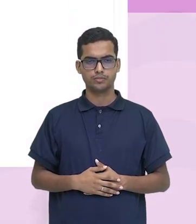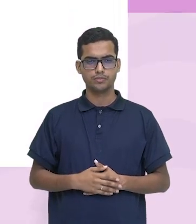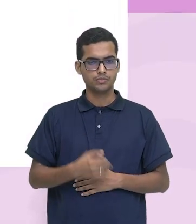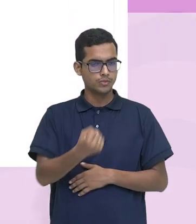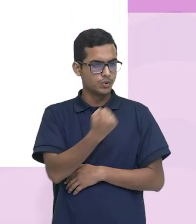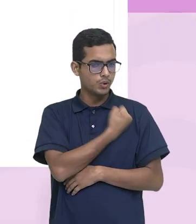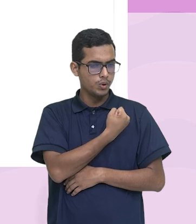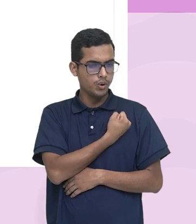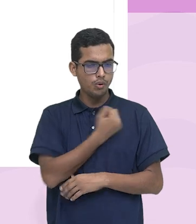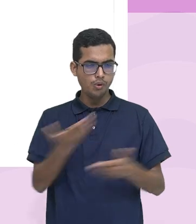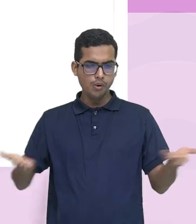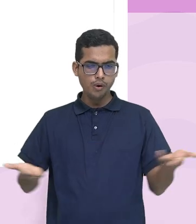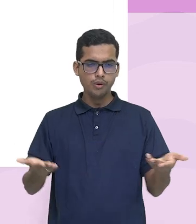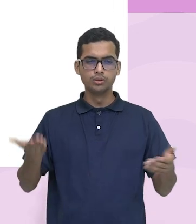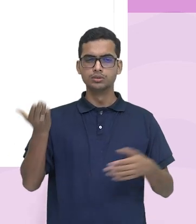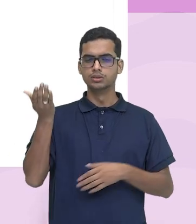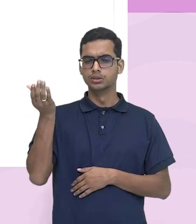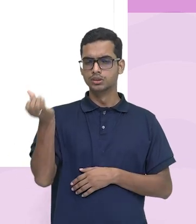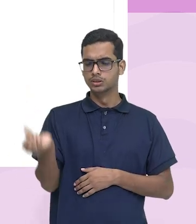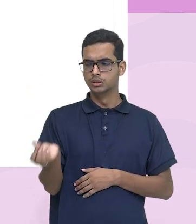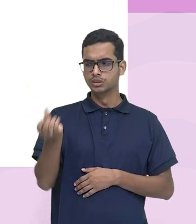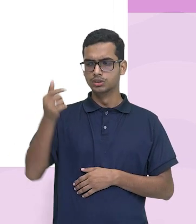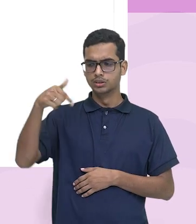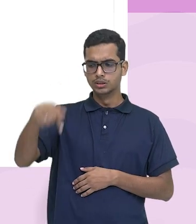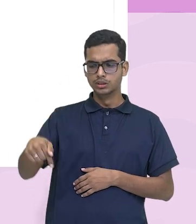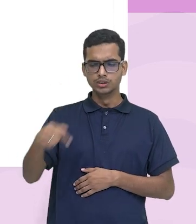Agora a gente vai ver se o número